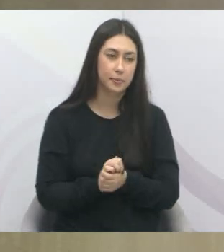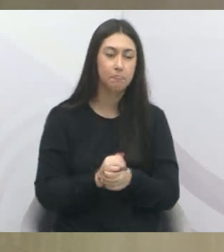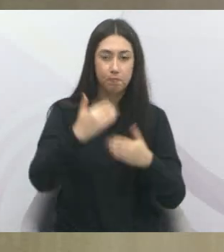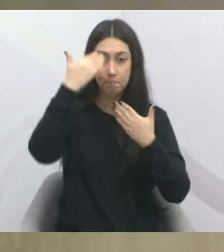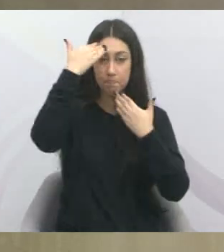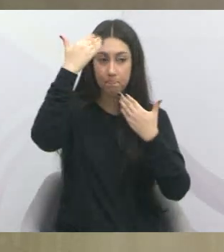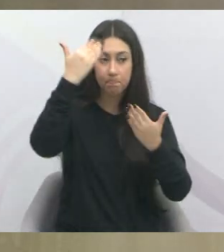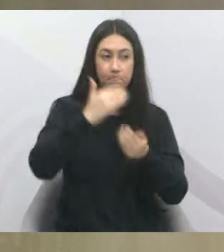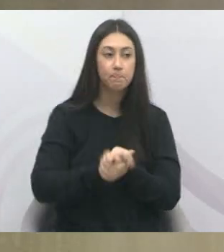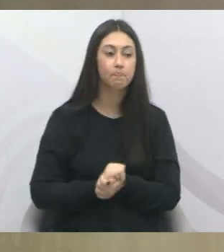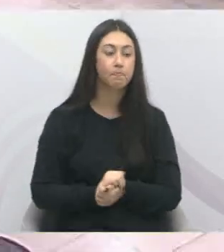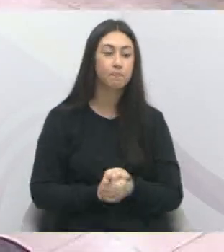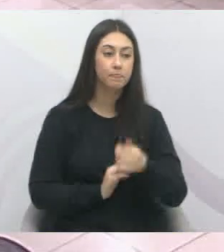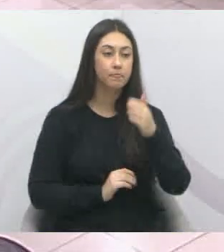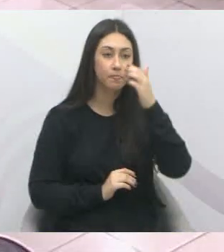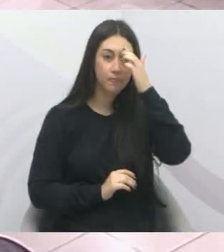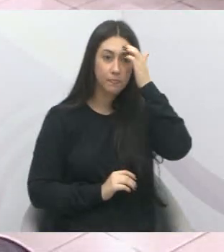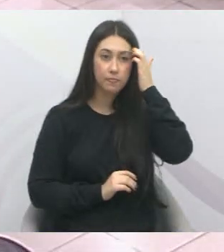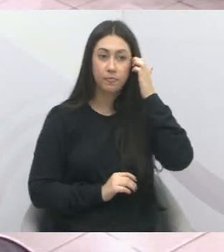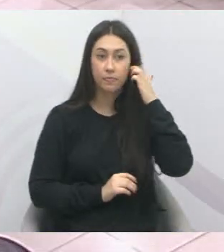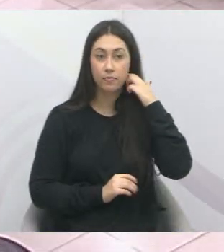Obrigado.